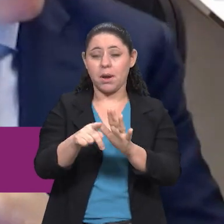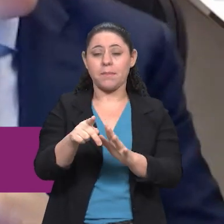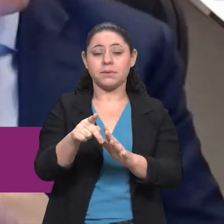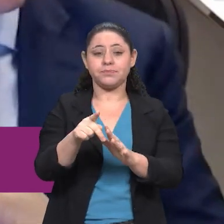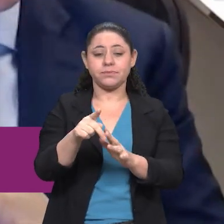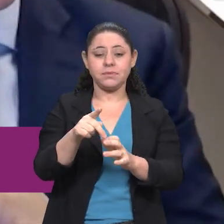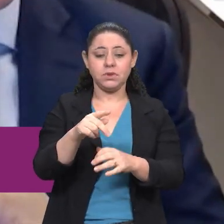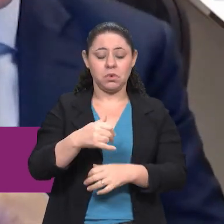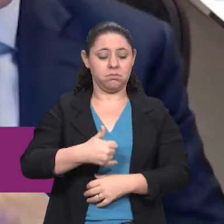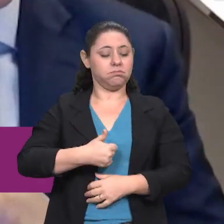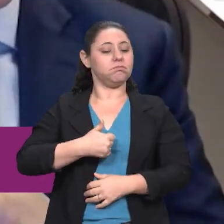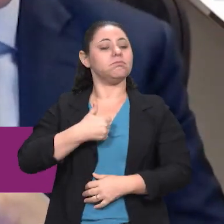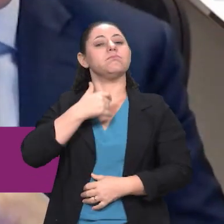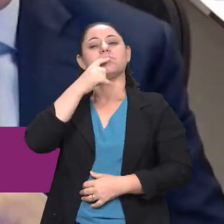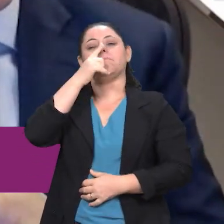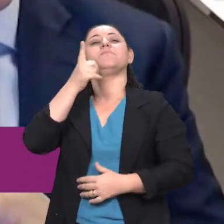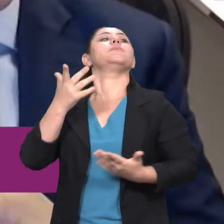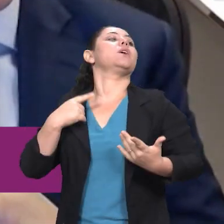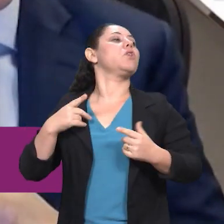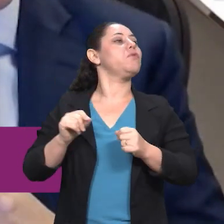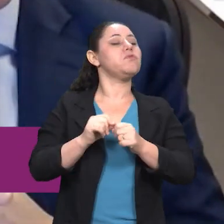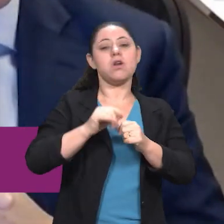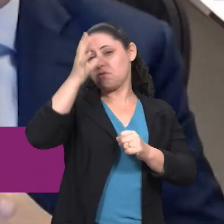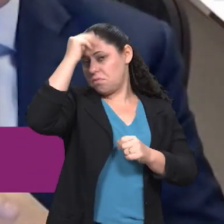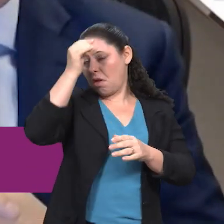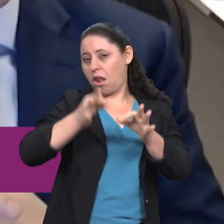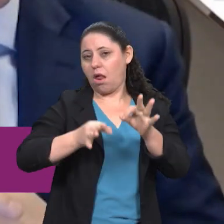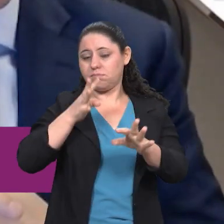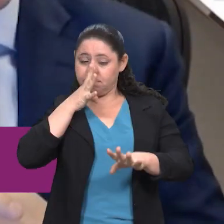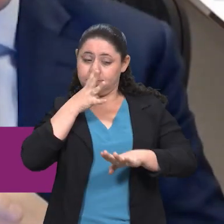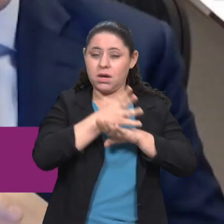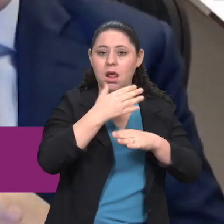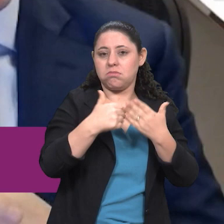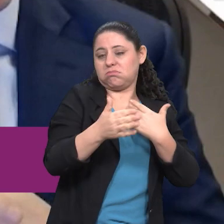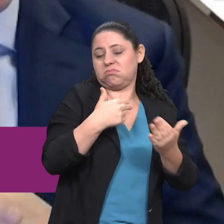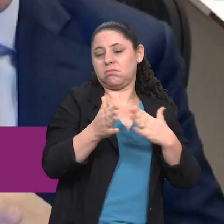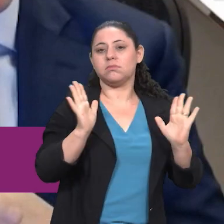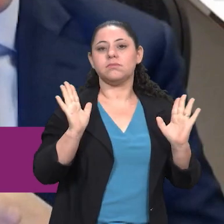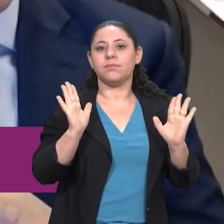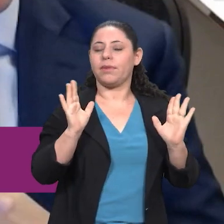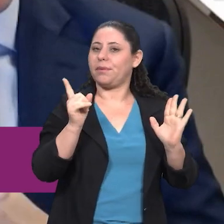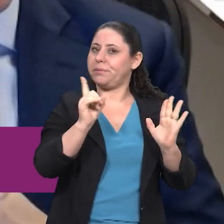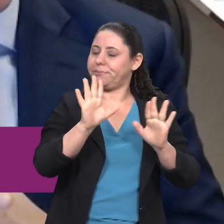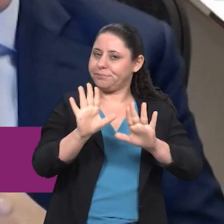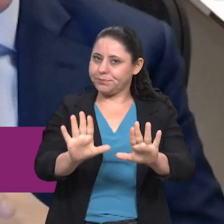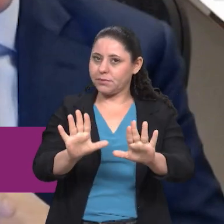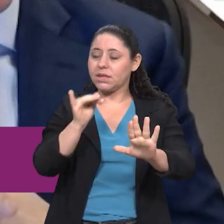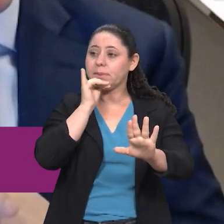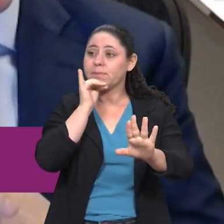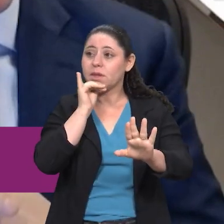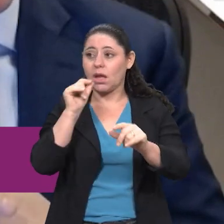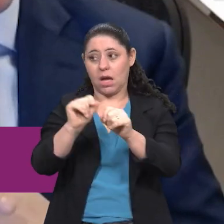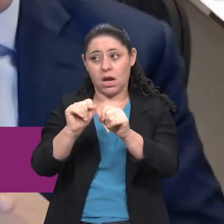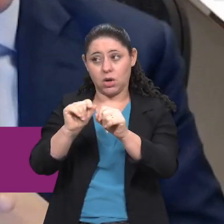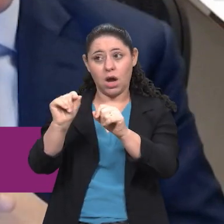egos, mas com esses ativos políticos que acabam repercutindo em mídias digitais, e vocês toda hora